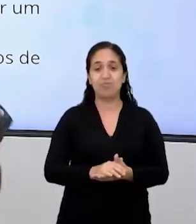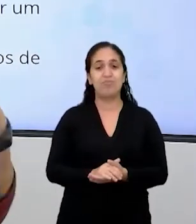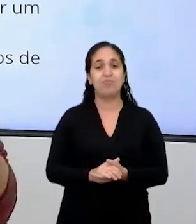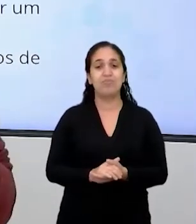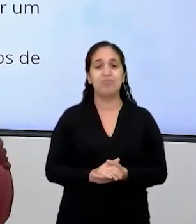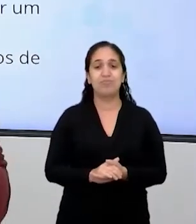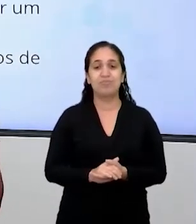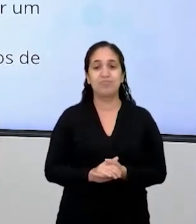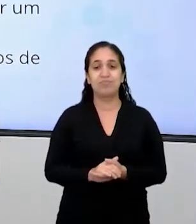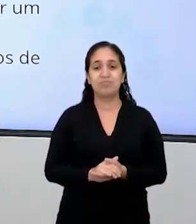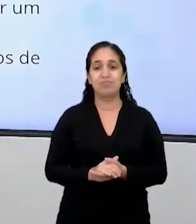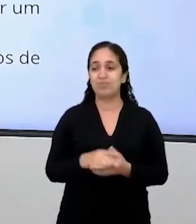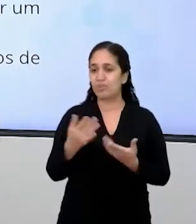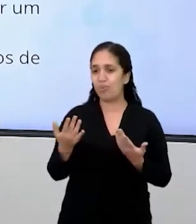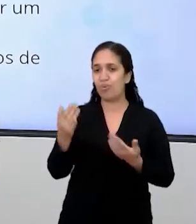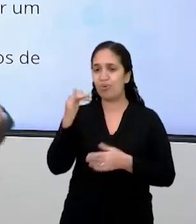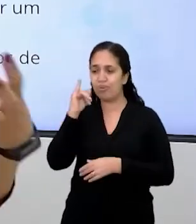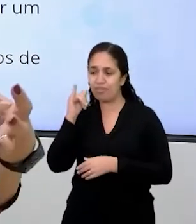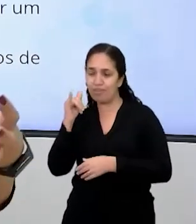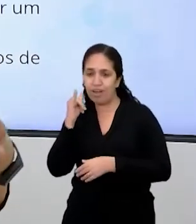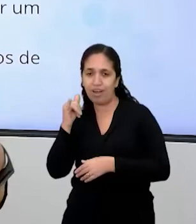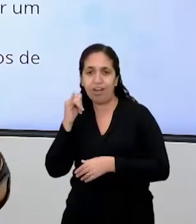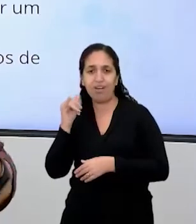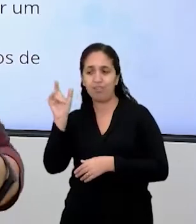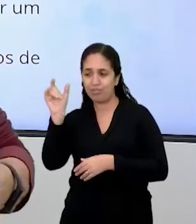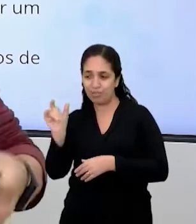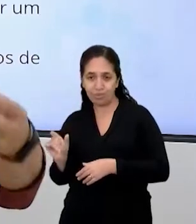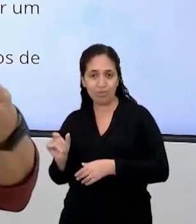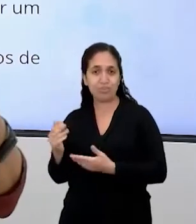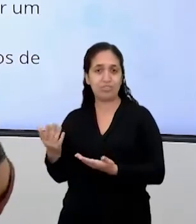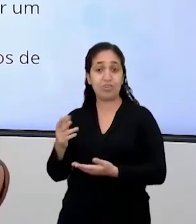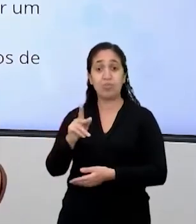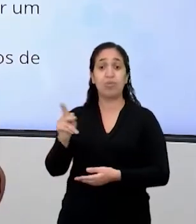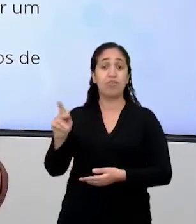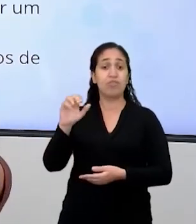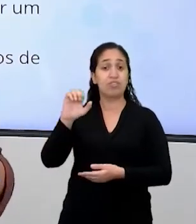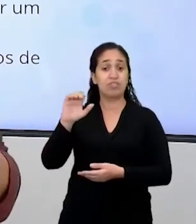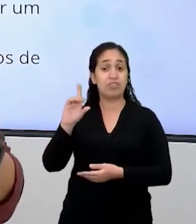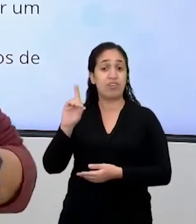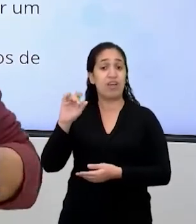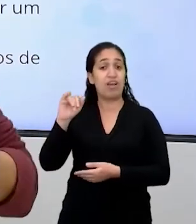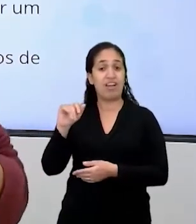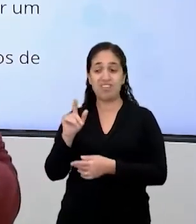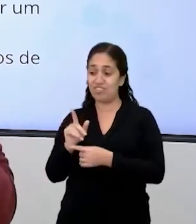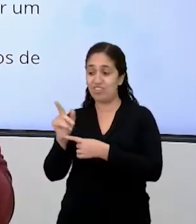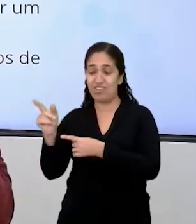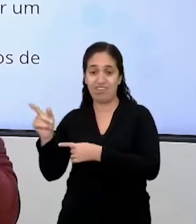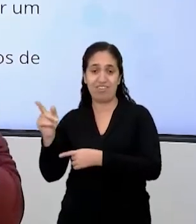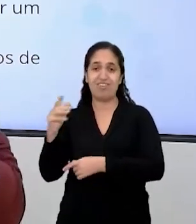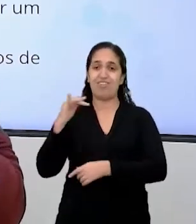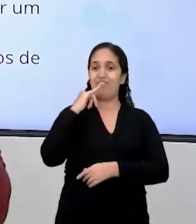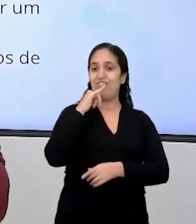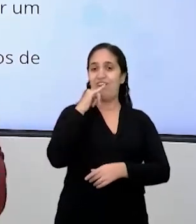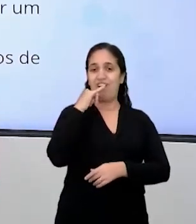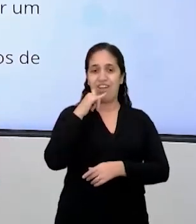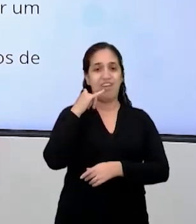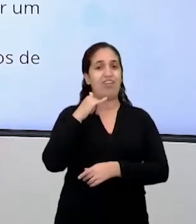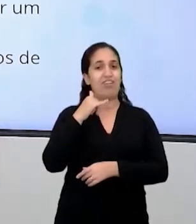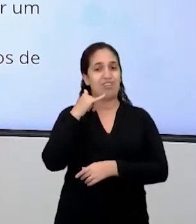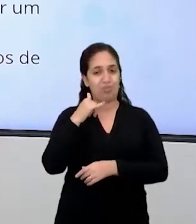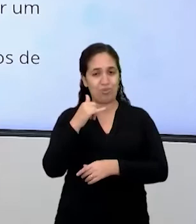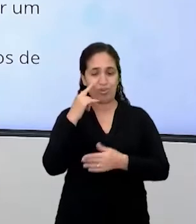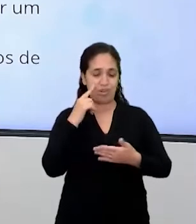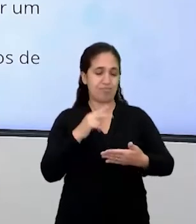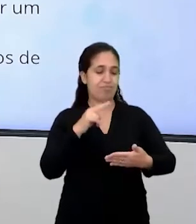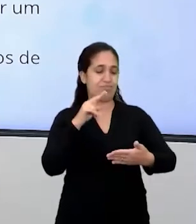falar do mestre, do narrador, se o professor Ed, nesse caso, ele acabou fazendo essa função quando ele